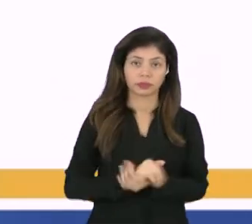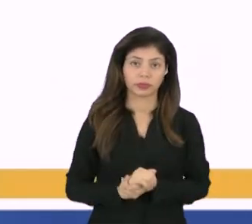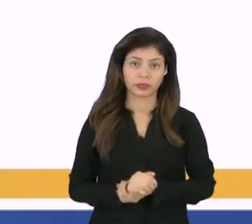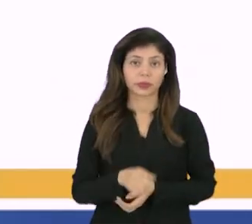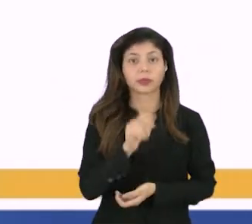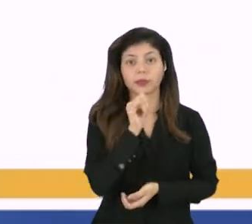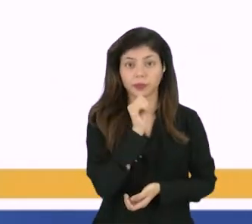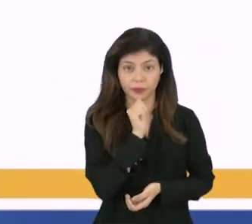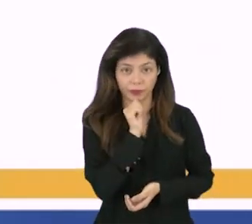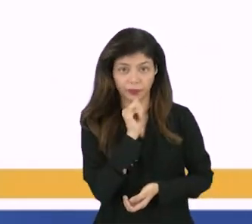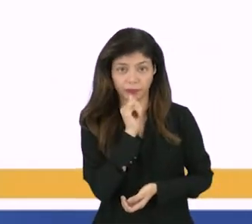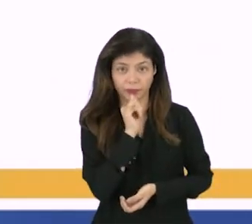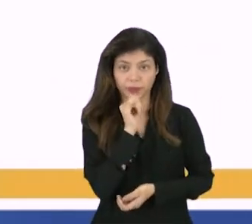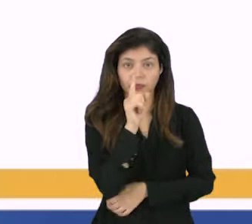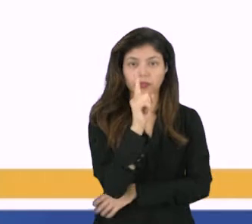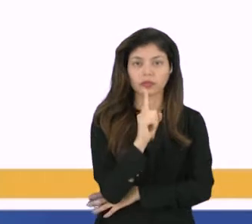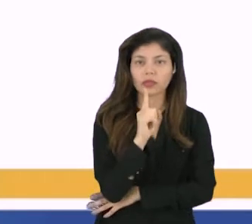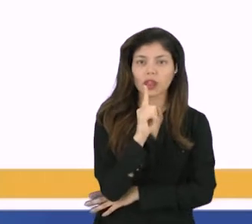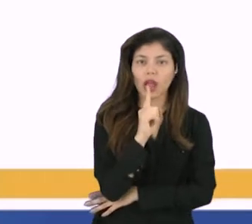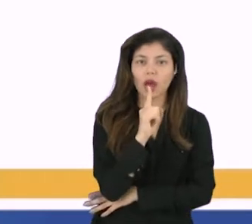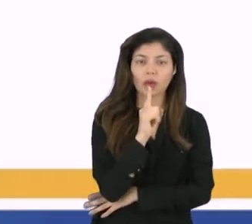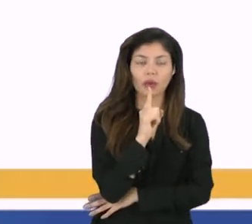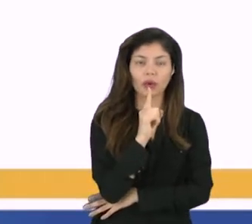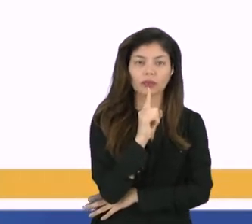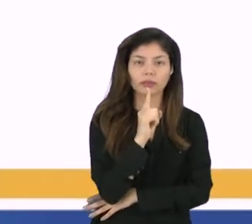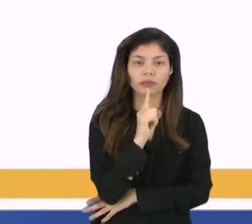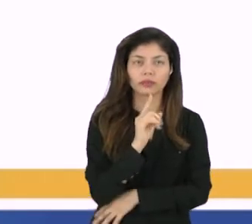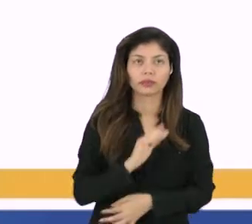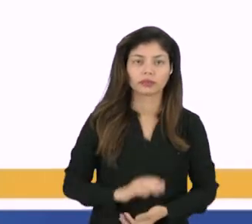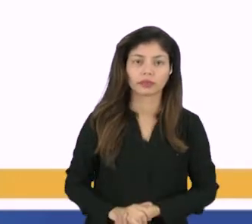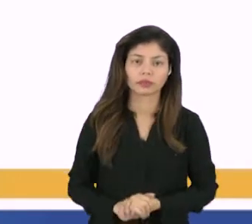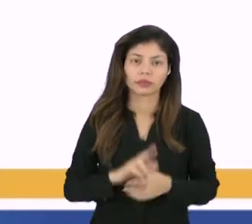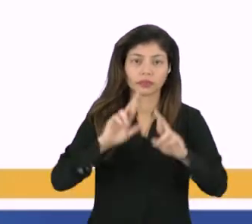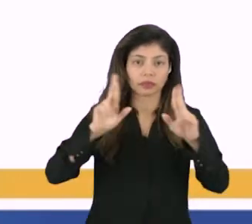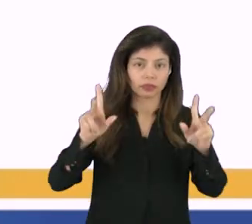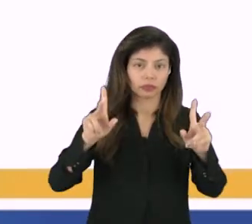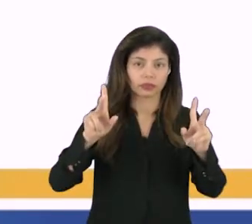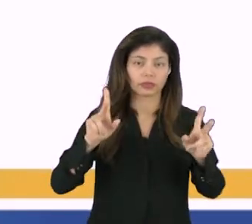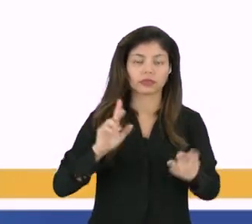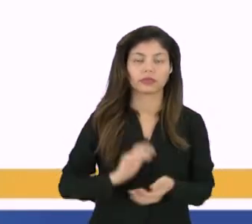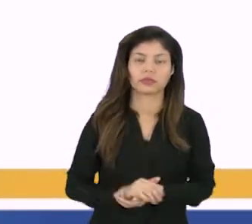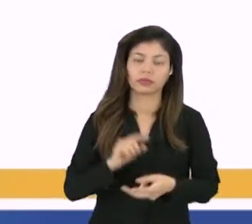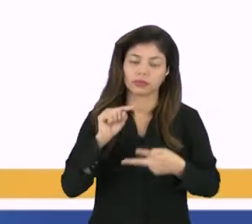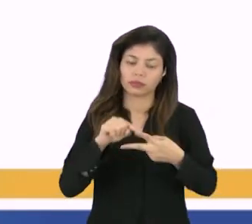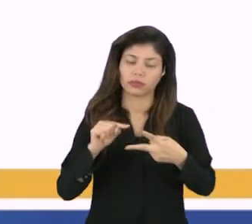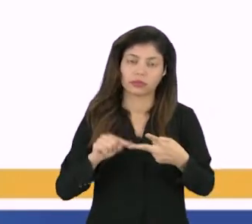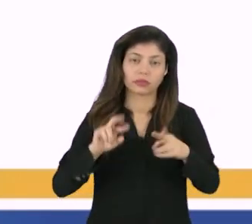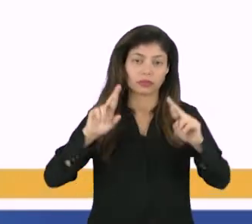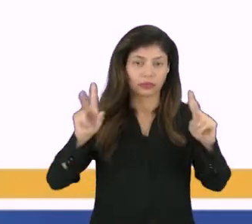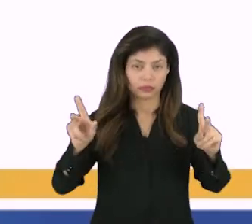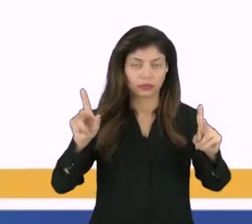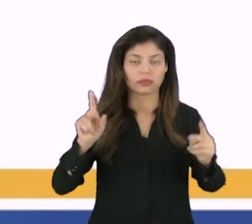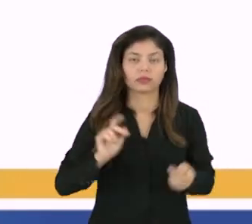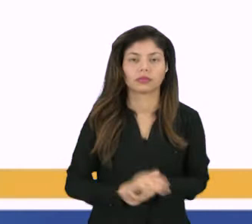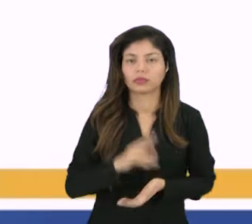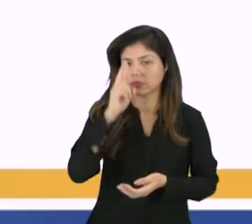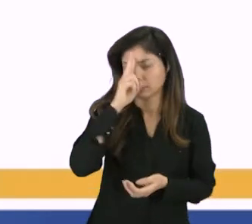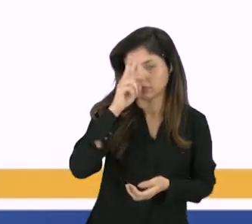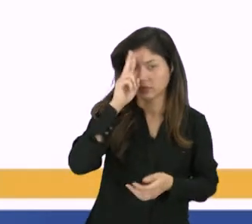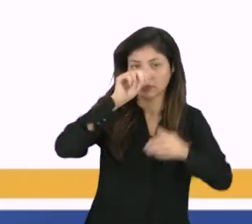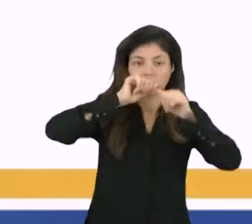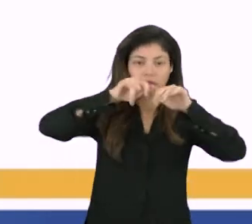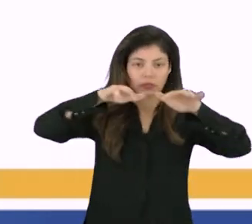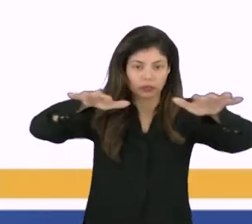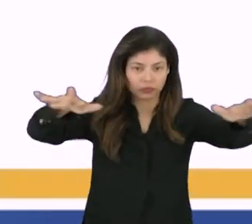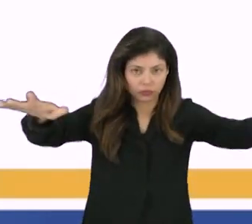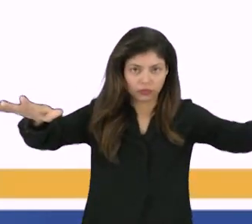o exemplo, ó. Uma velinha, uma fonte pequena. Então essa é a diferença entre uma fonte extensa e uma fonte pontual. Lembrando que os raios de luz